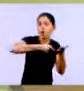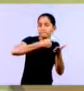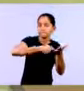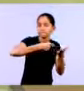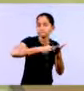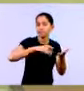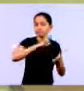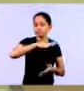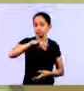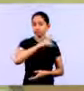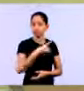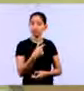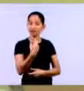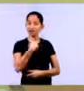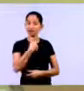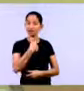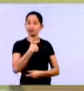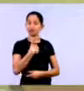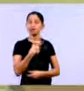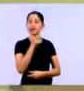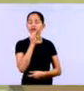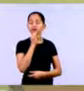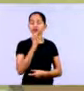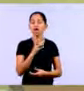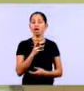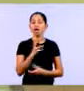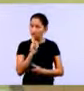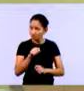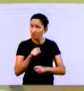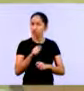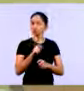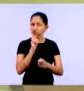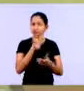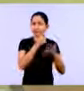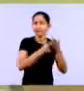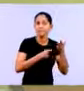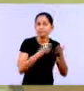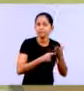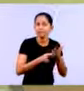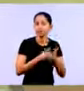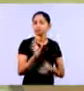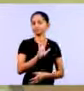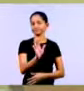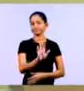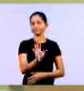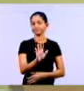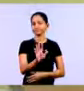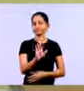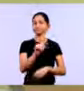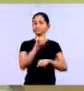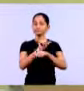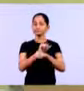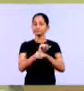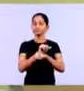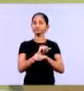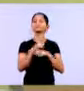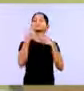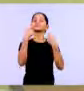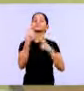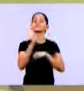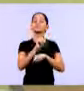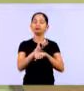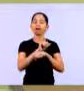o ente estatal, ele ainda não pode cobrar esse tributo, porque ainda falta um dos requisitos, que é justamente o